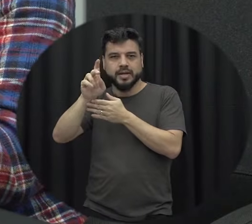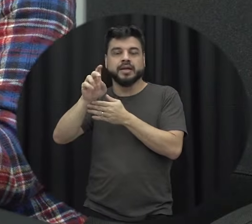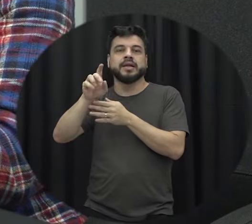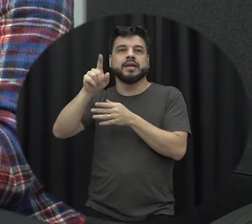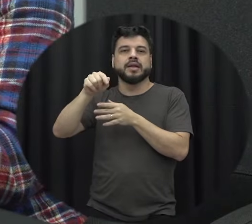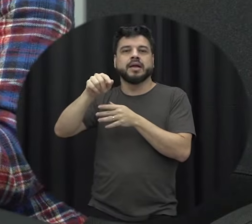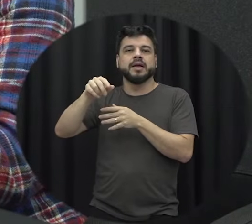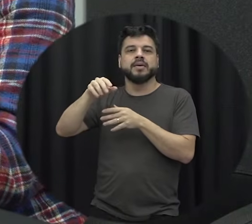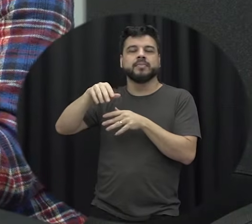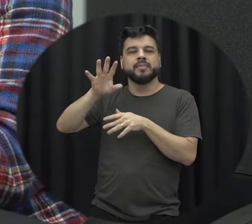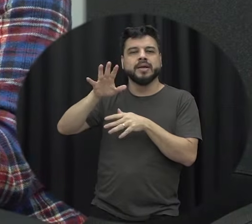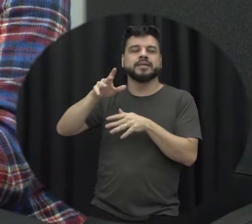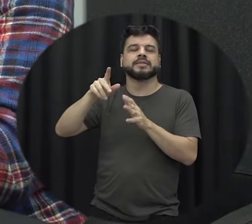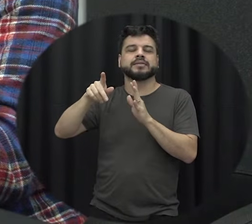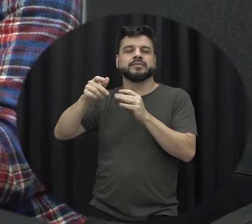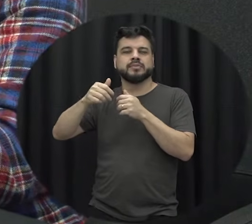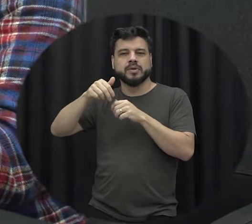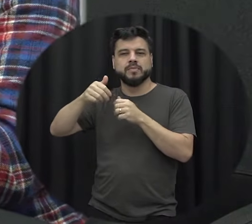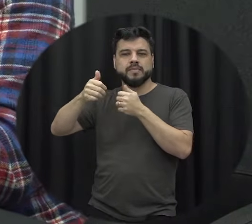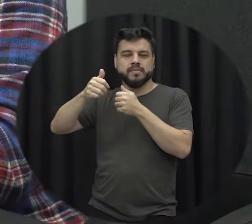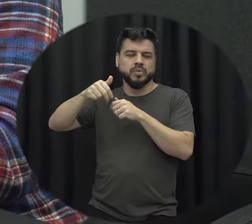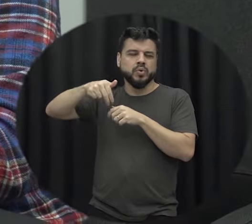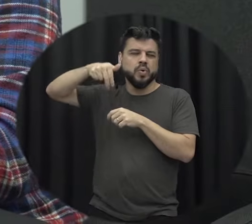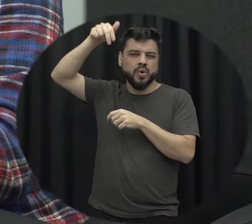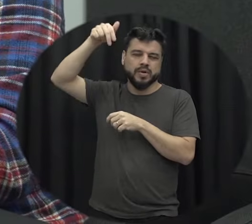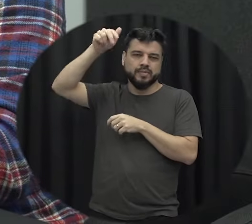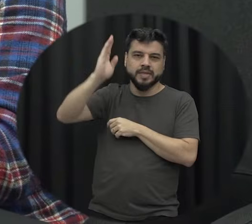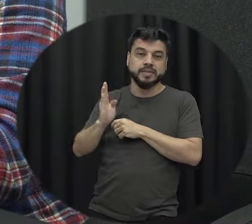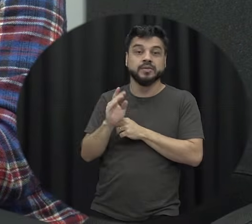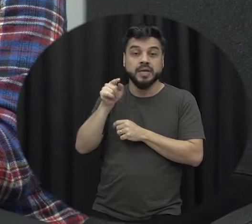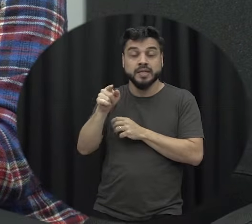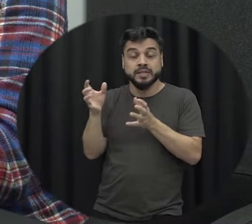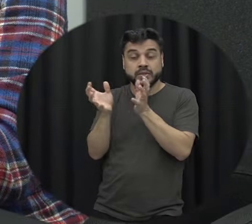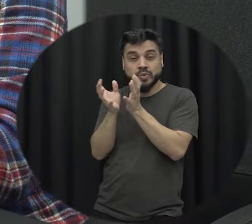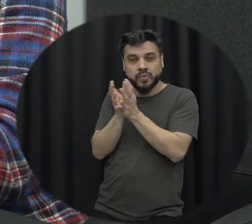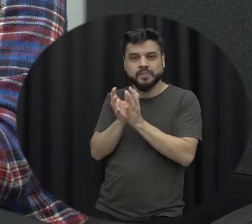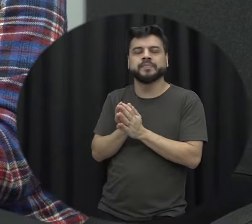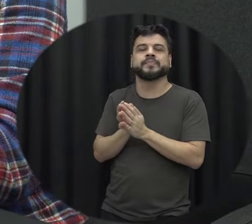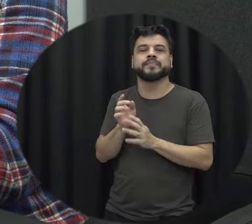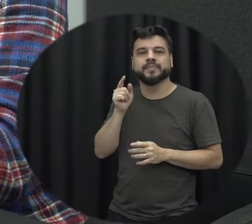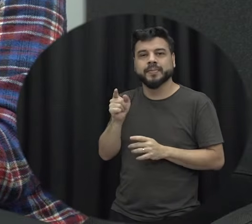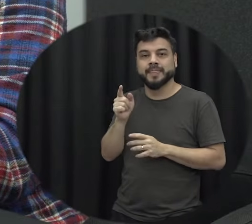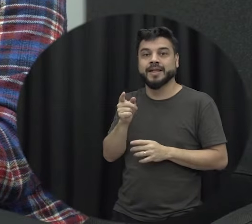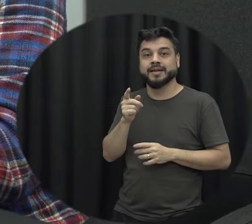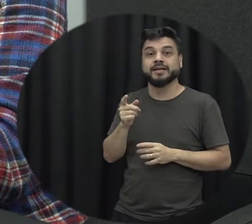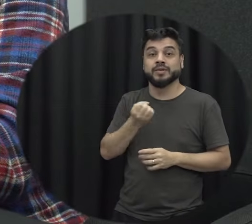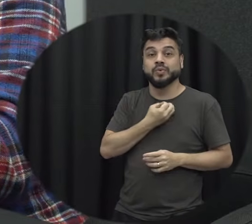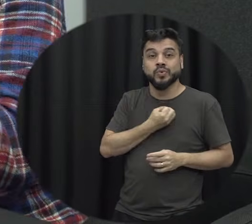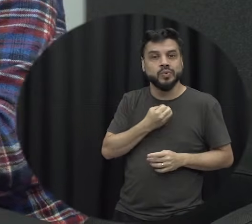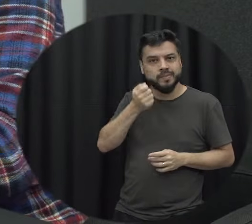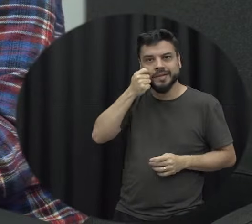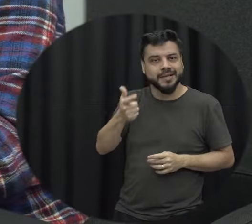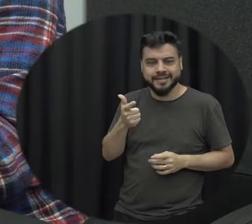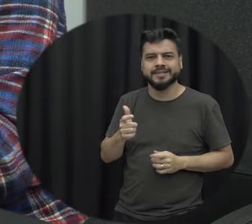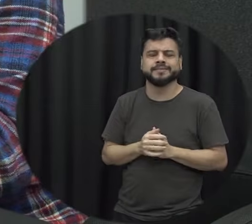região mais ao sul da Guiana Francesa. Esses povos eles têm um sistema de numeração muito interessante. Se a